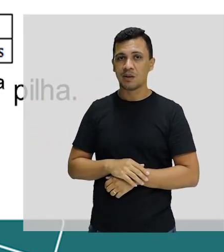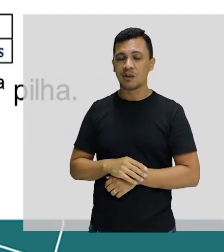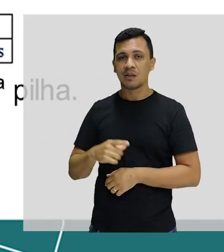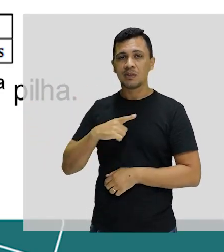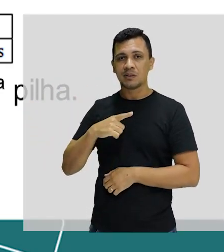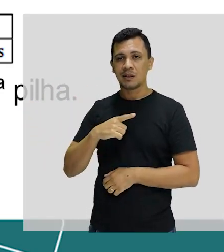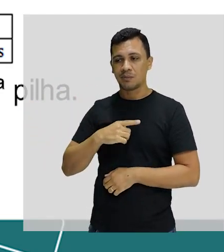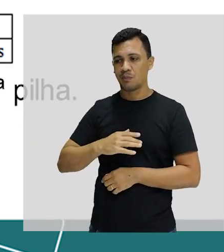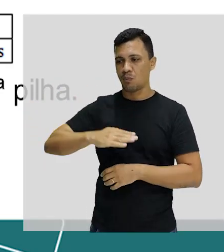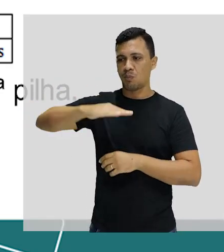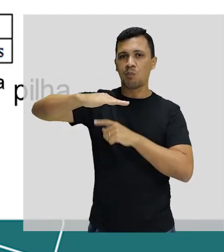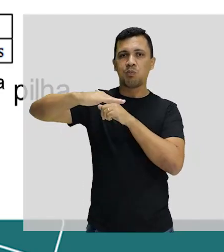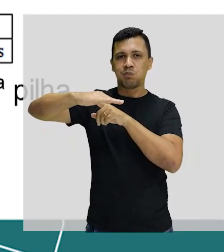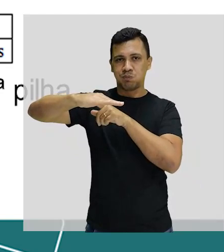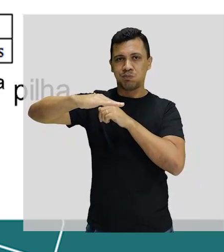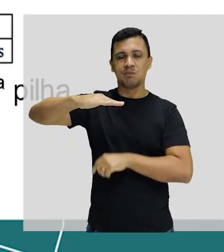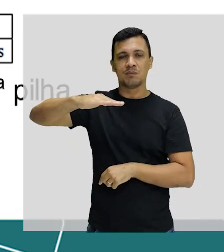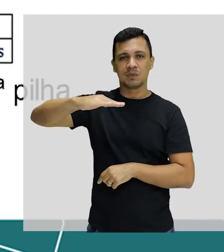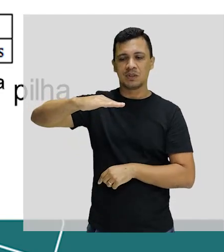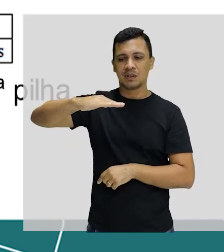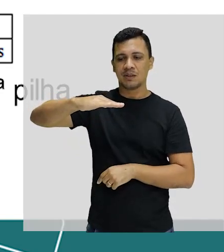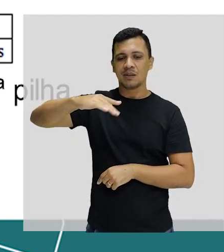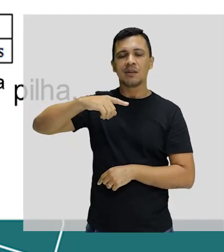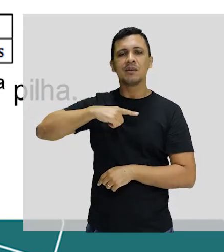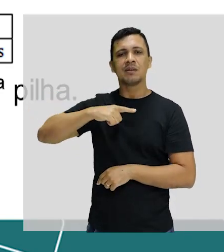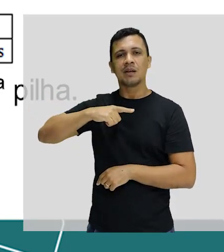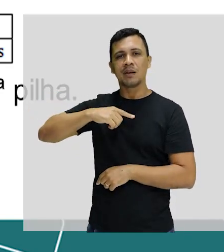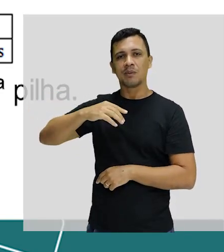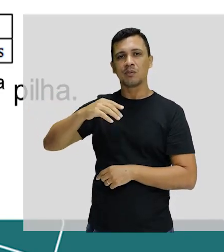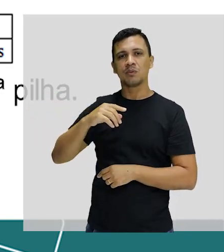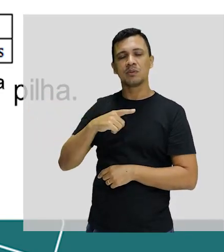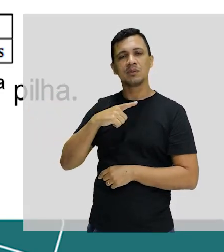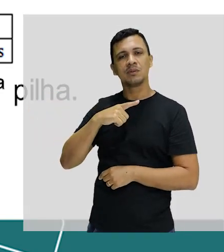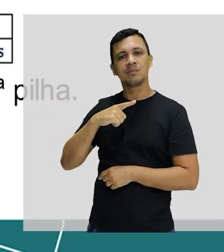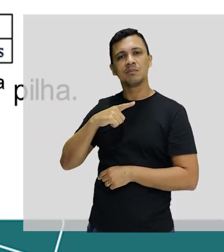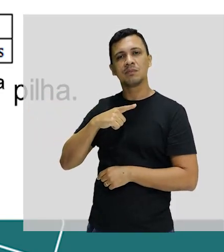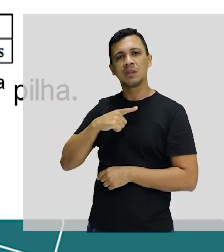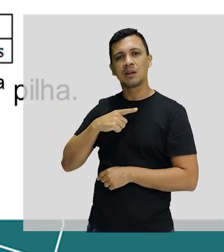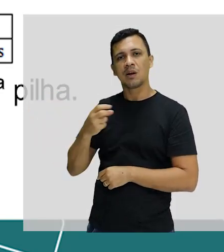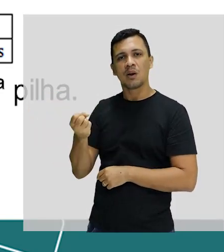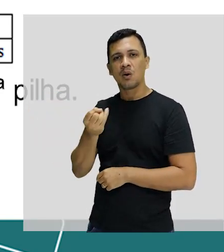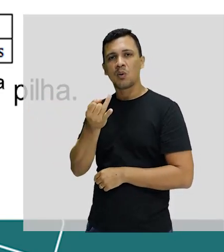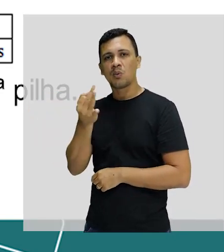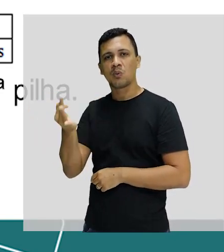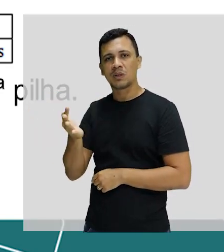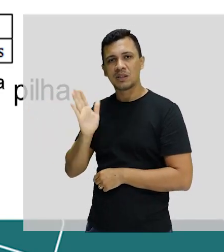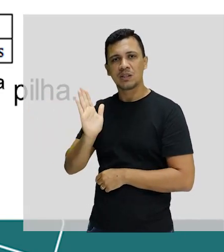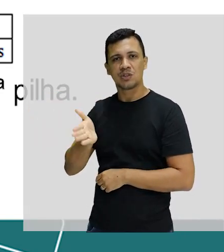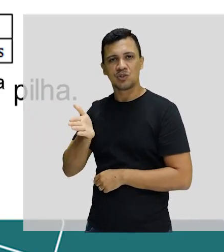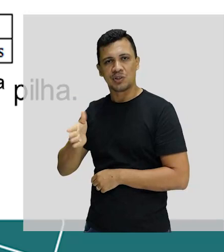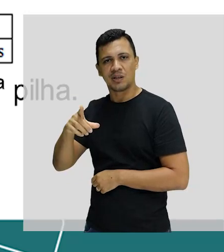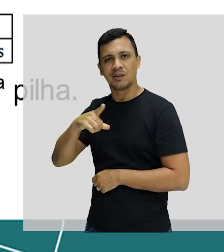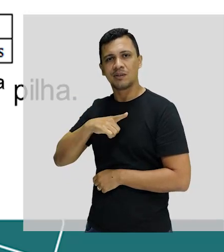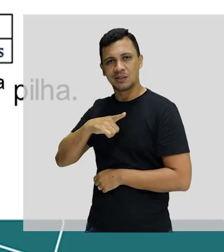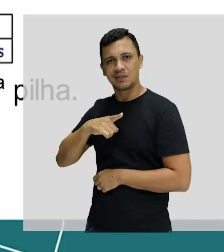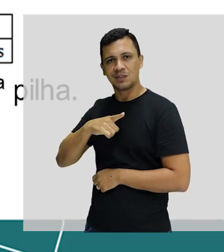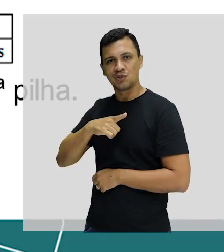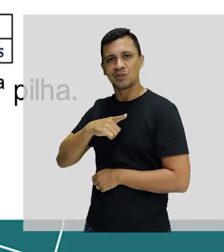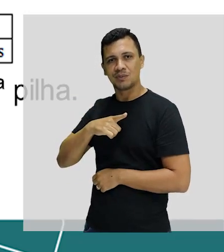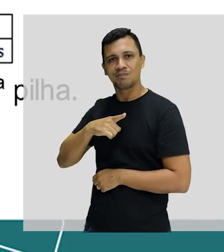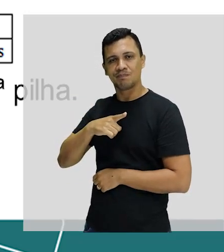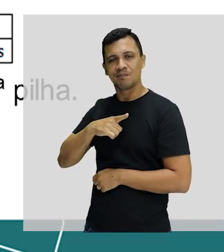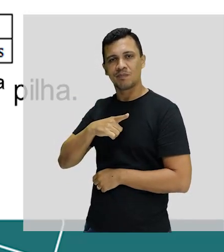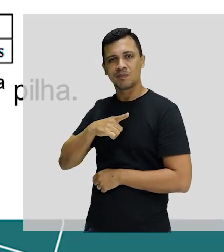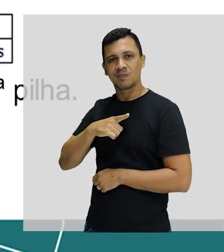primeira vez e em cada uma das vezes seguintes, tantas quantas já